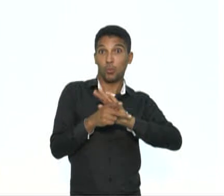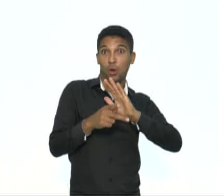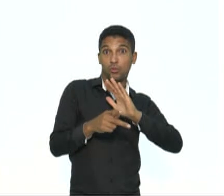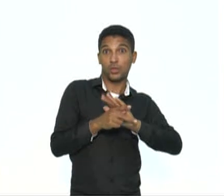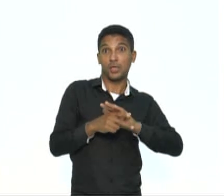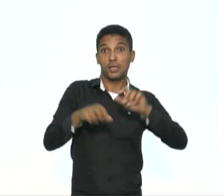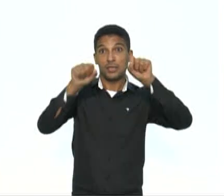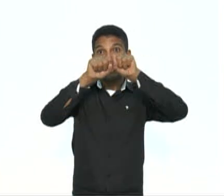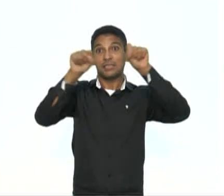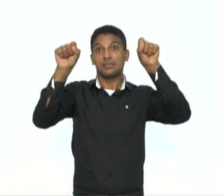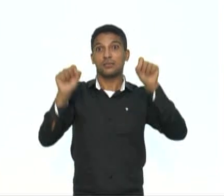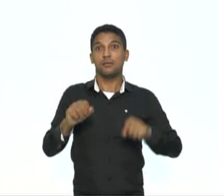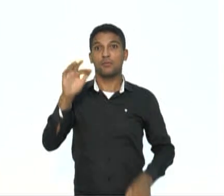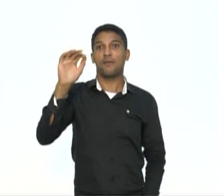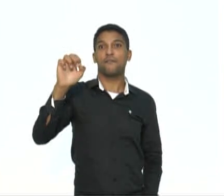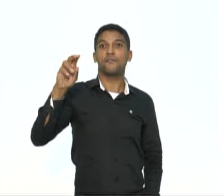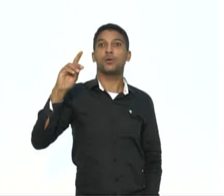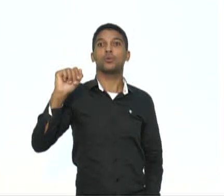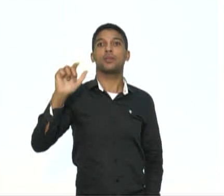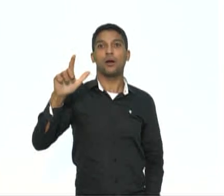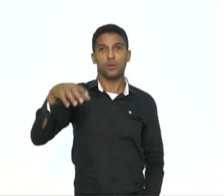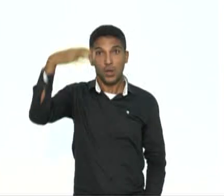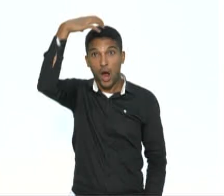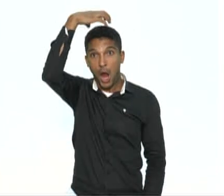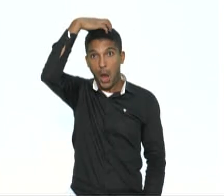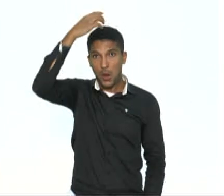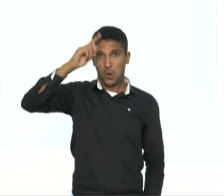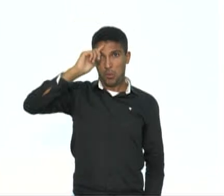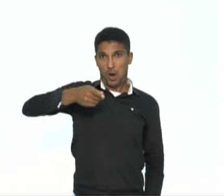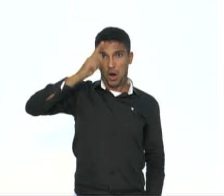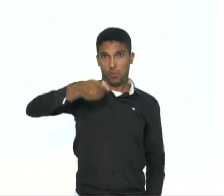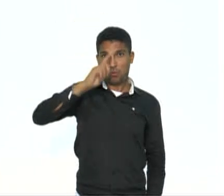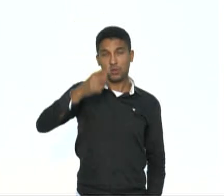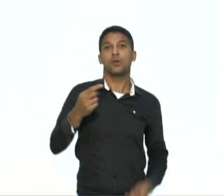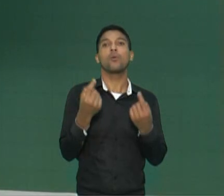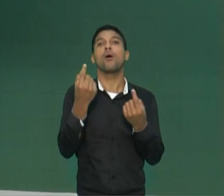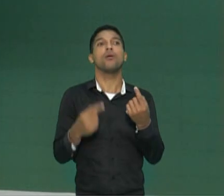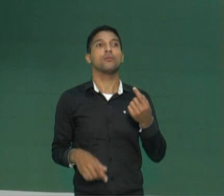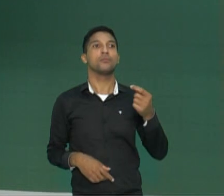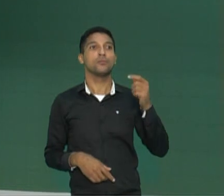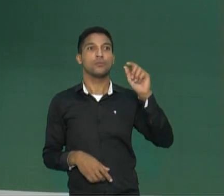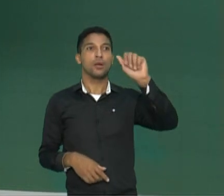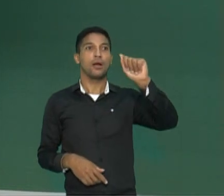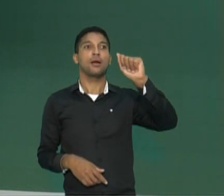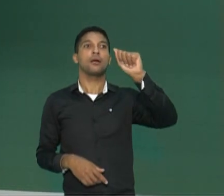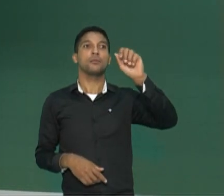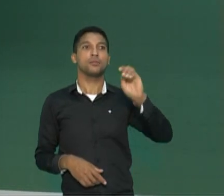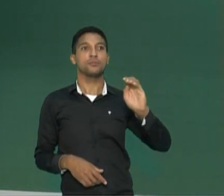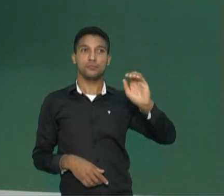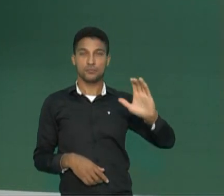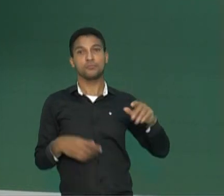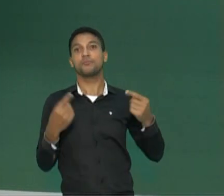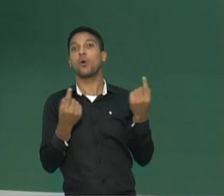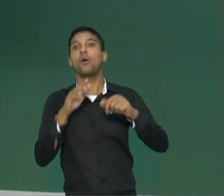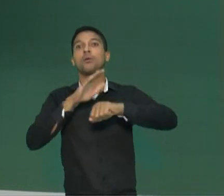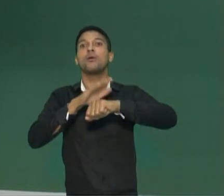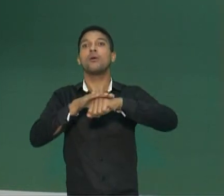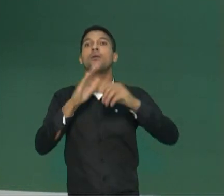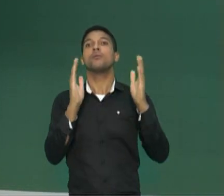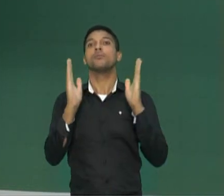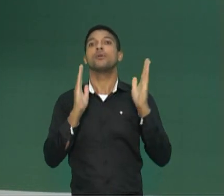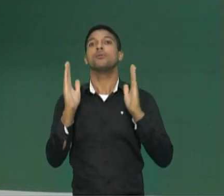feudal, tá? Período bizantino, Renascença carolíngia ou período paleocristão? Essa está muito fácil, que eu vou até responder